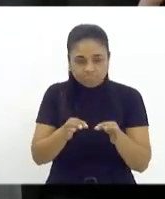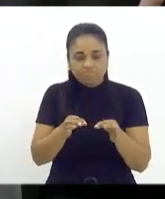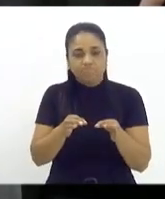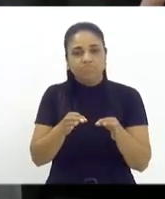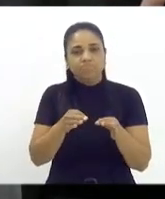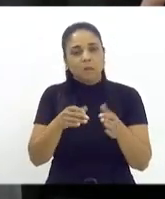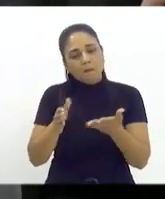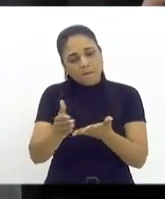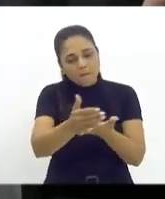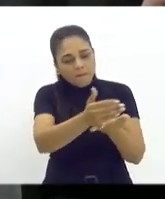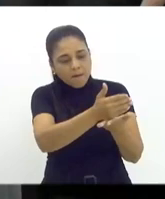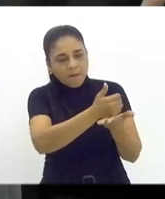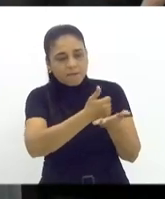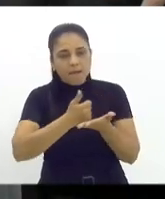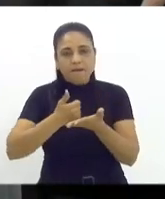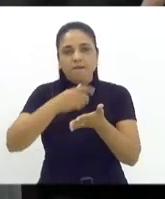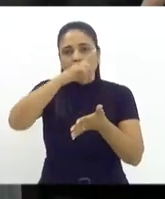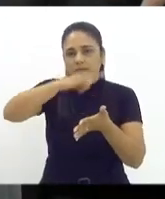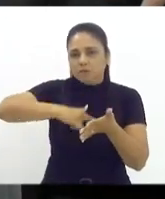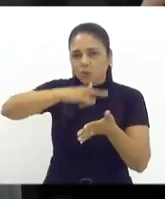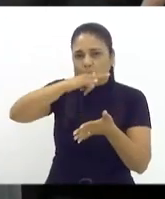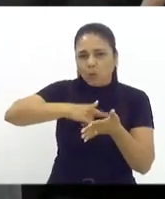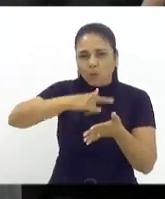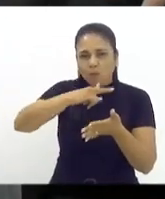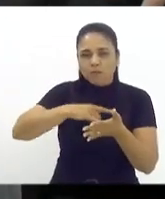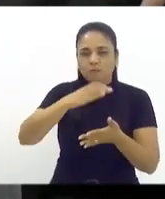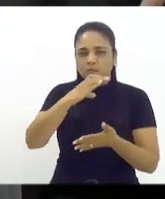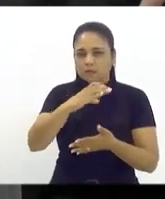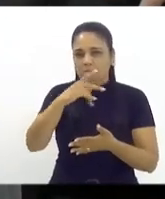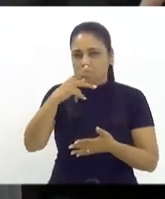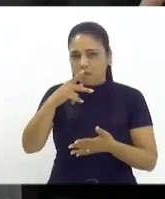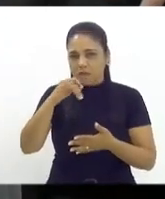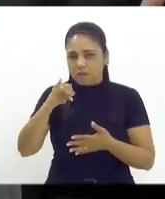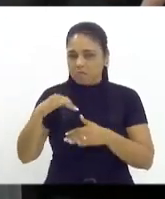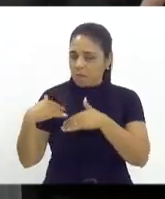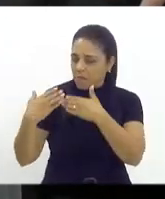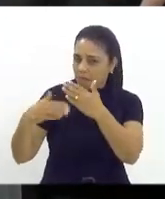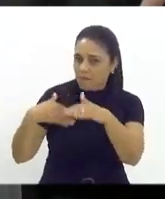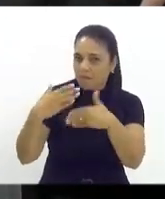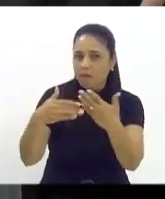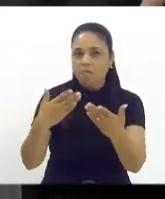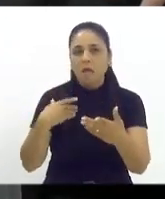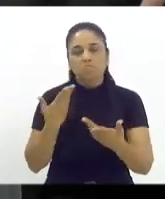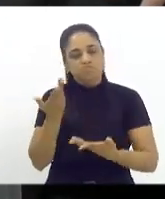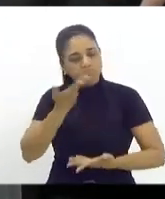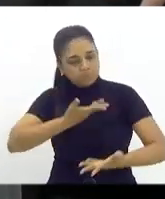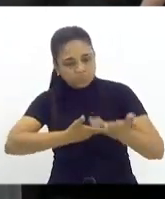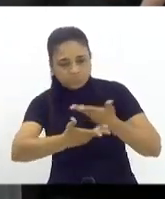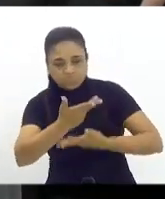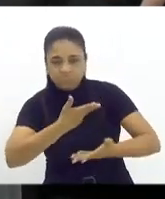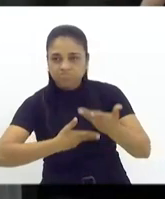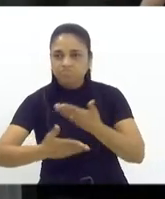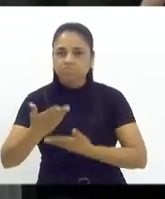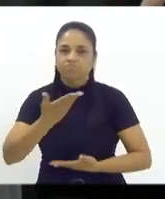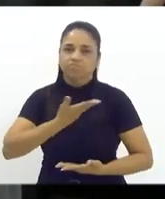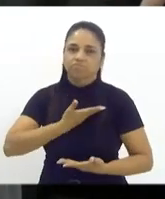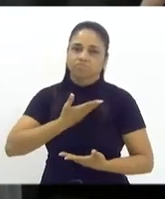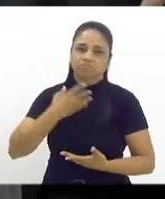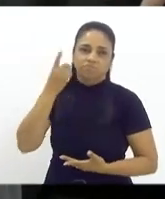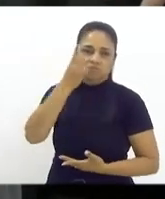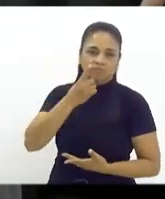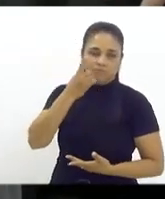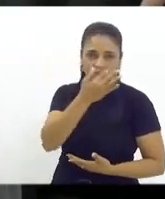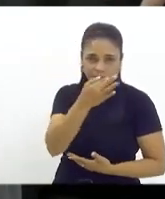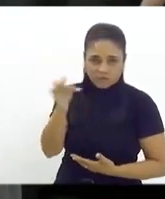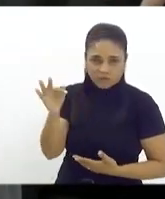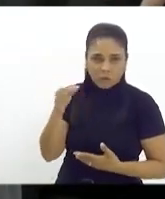dados e documentos para nossa CPI avançar e a gente fazer interface com os nossos colegas deputados federais para